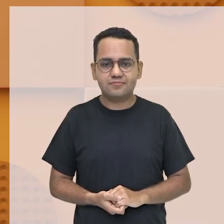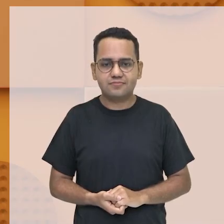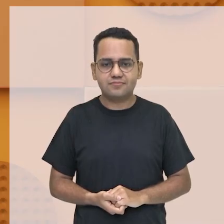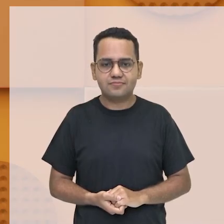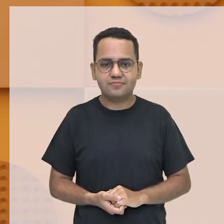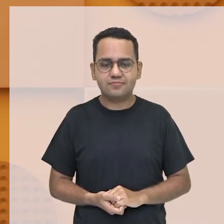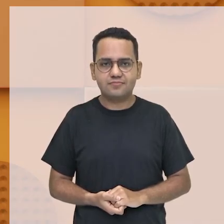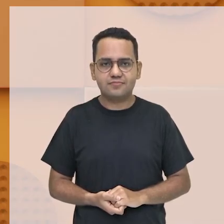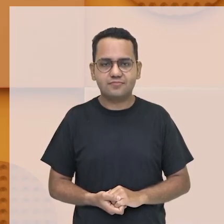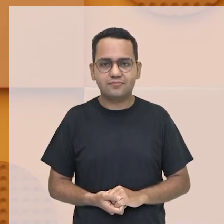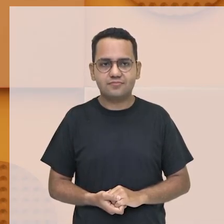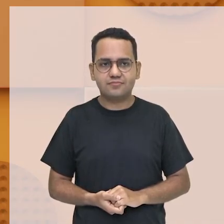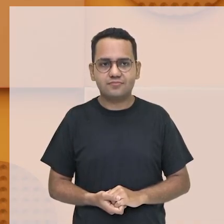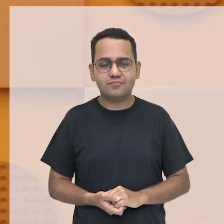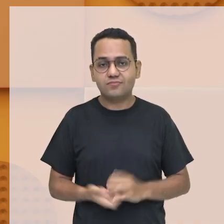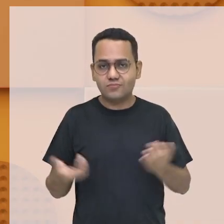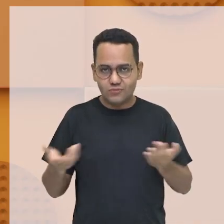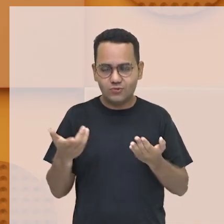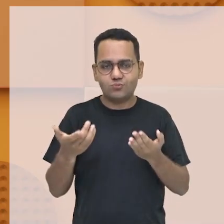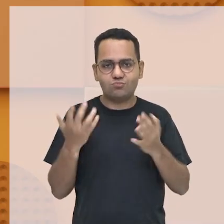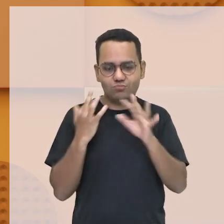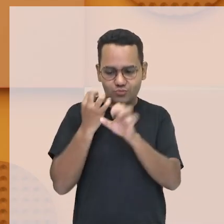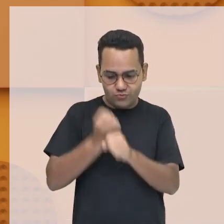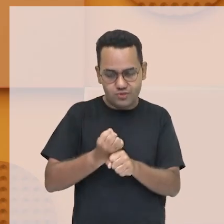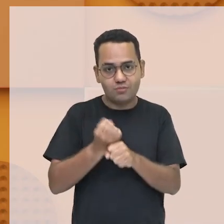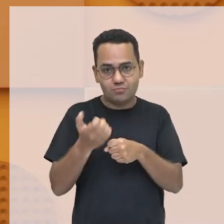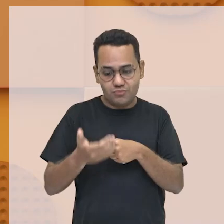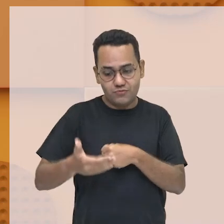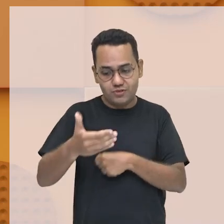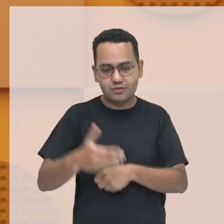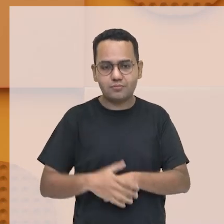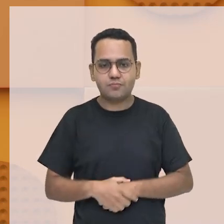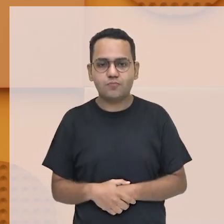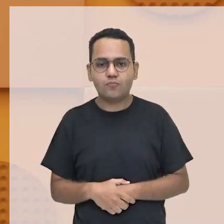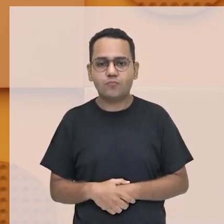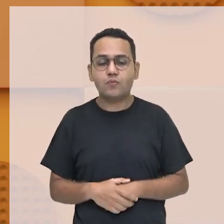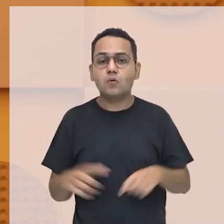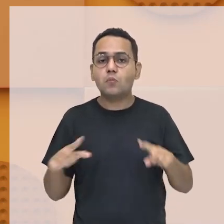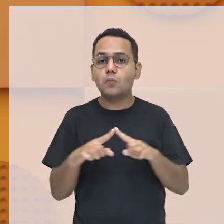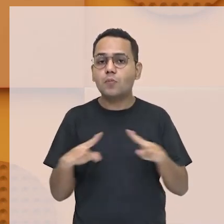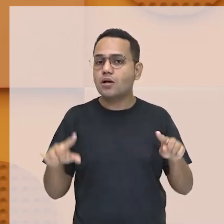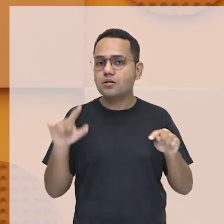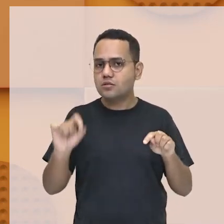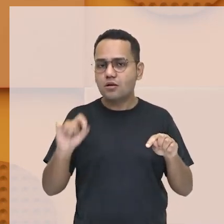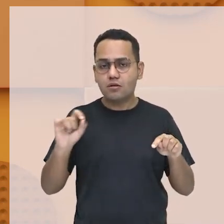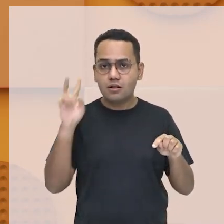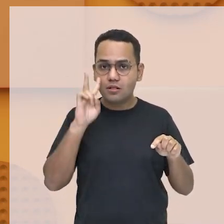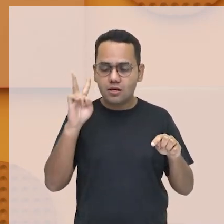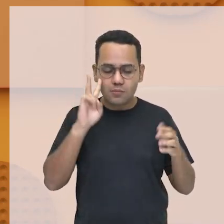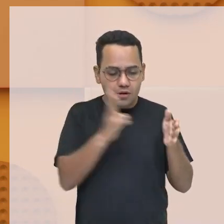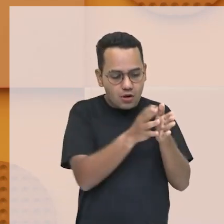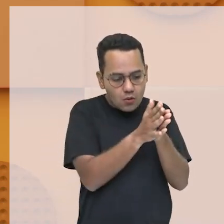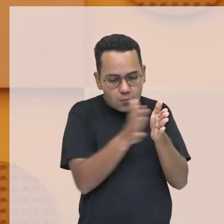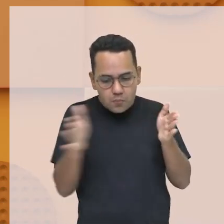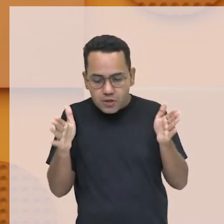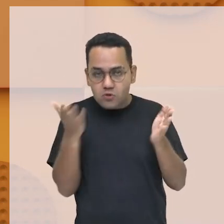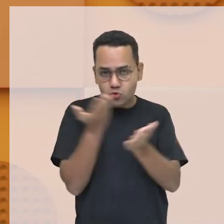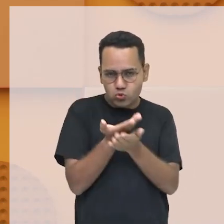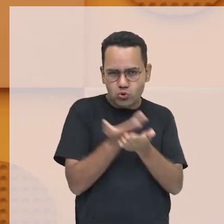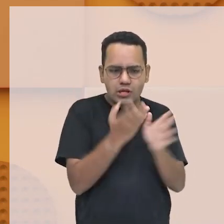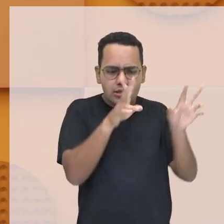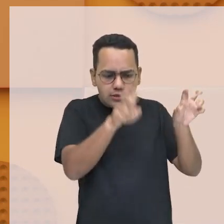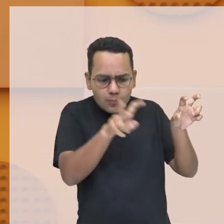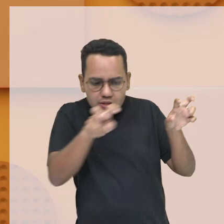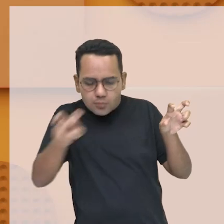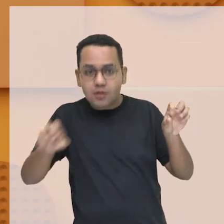Ok, gente, vamos lá então para a nossa revisão, lembrando que tudo que aconteceu aqui durante esta unidade que nós estamos